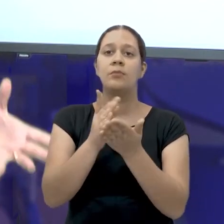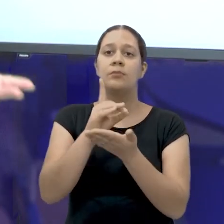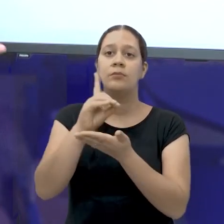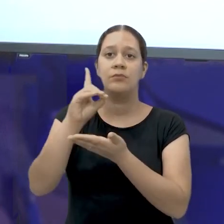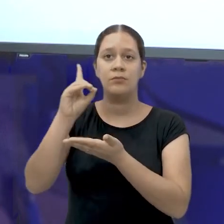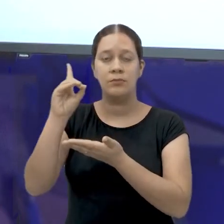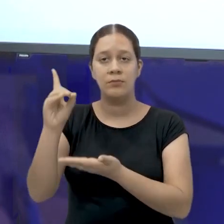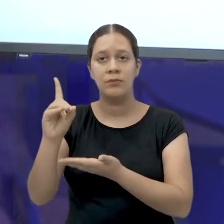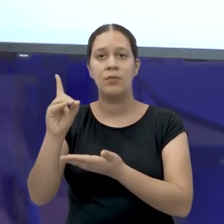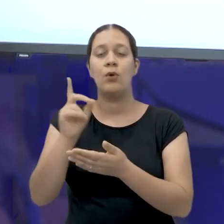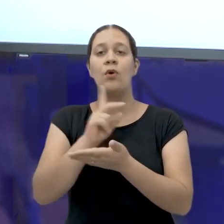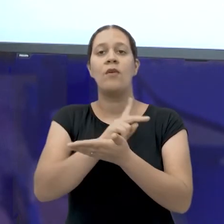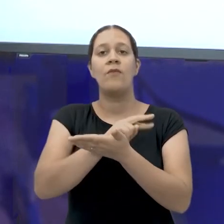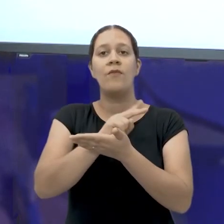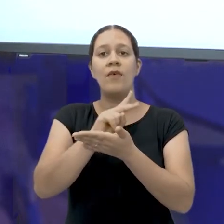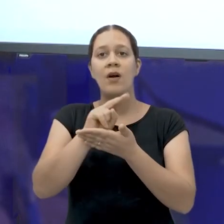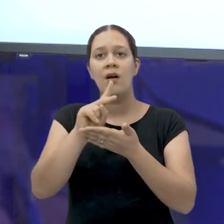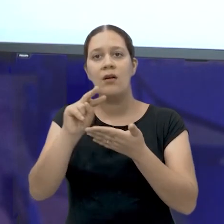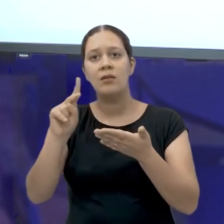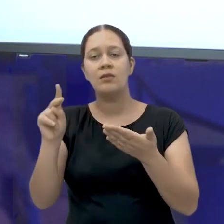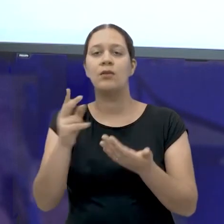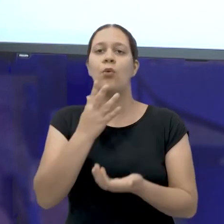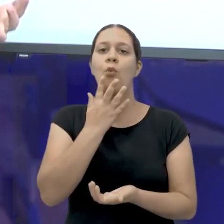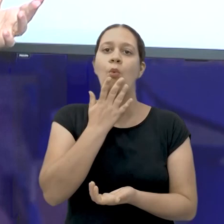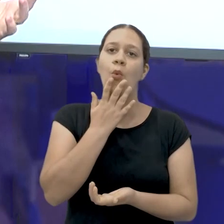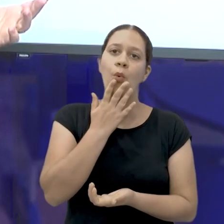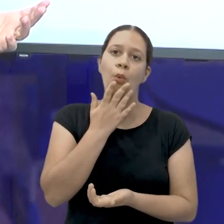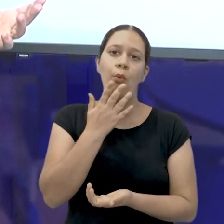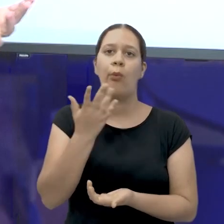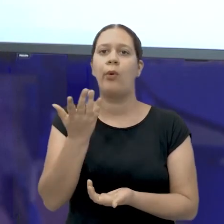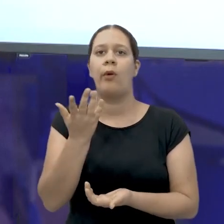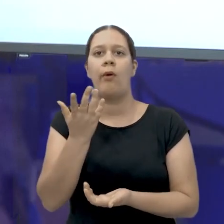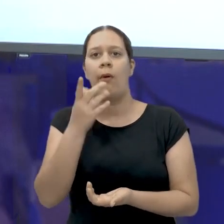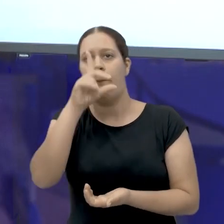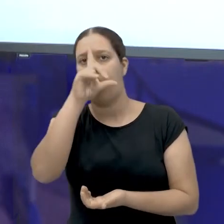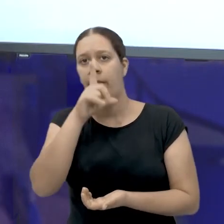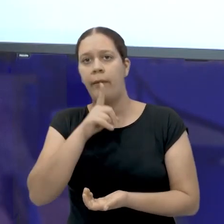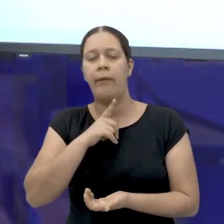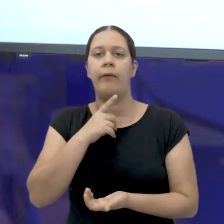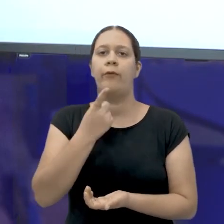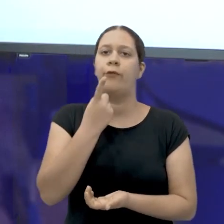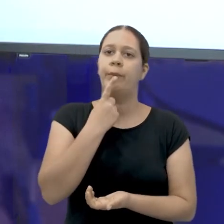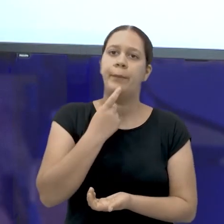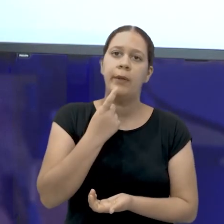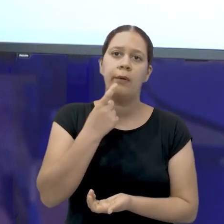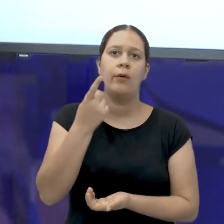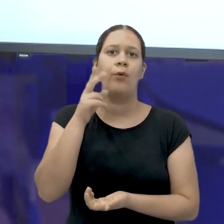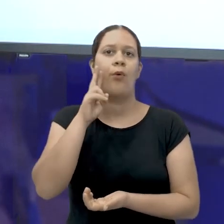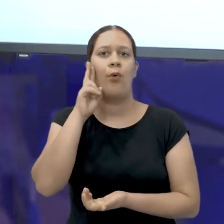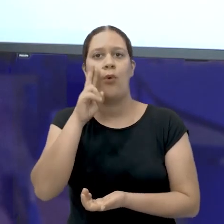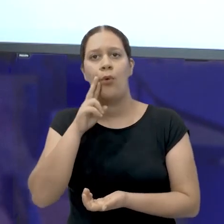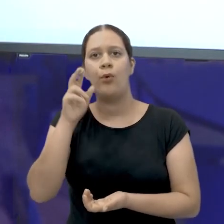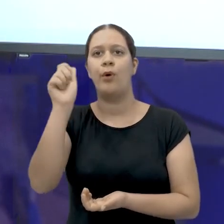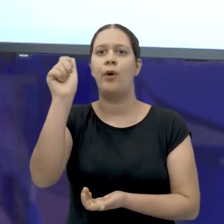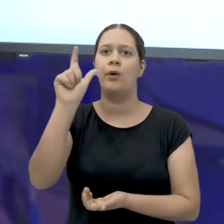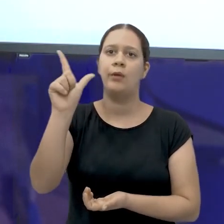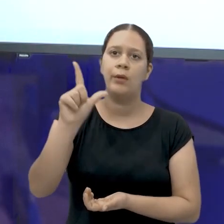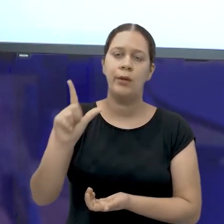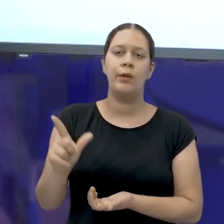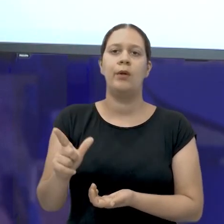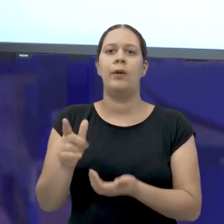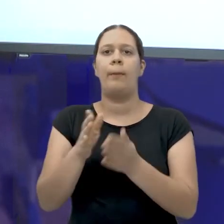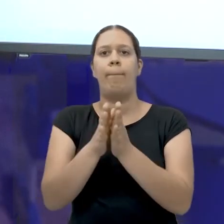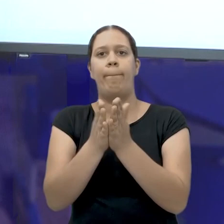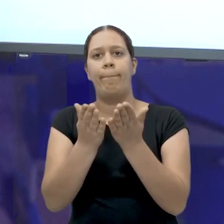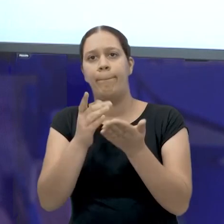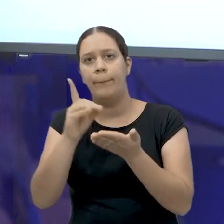Por mais que existam várias cores de Bíblia, capa amarela, capa vermelha, capa rosa, a capa azul, Bíblia que tem um zip,